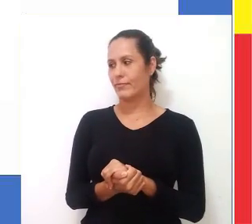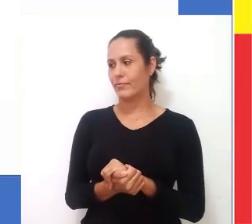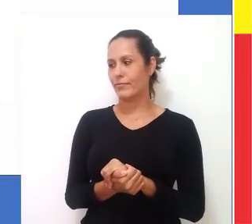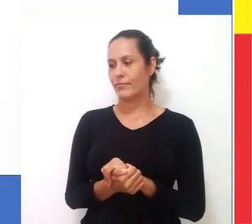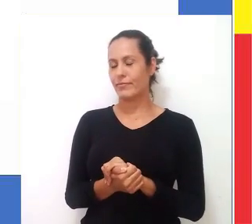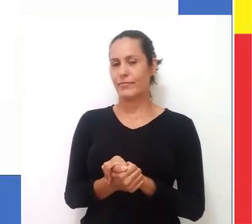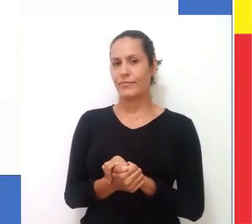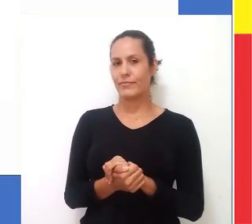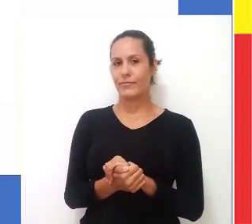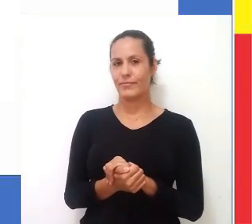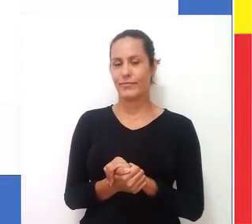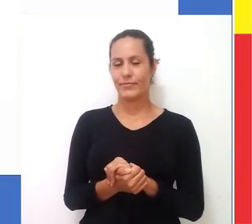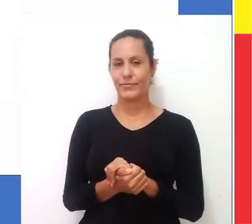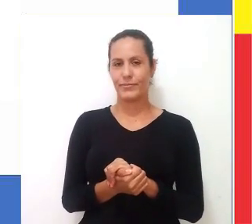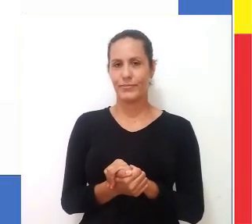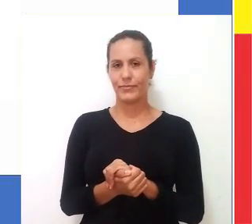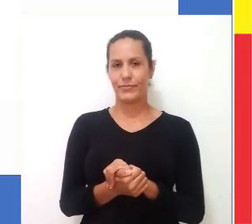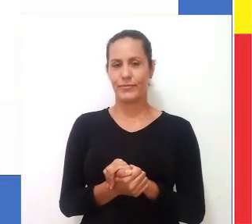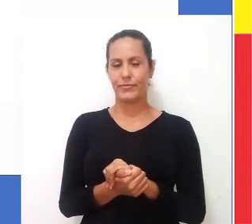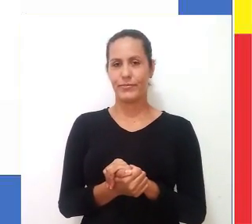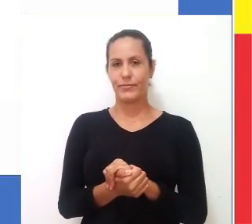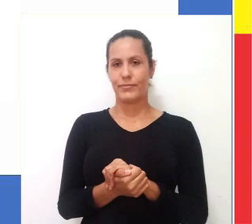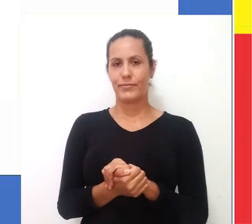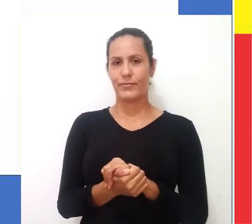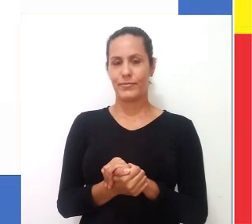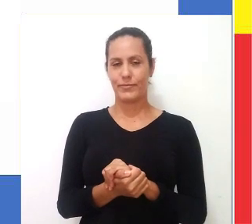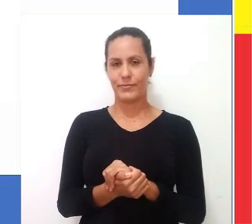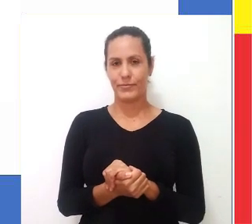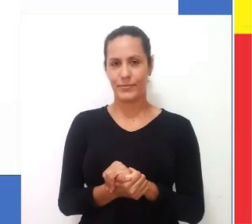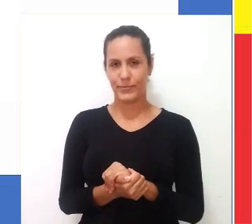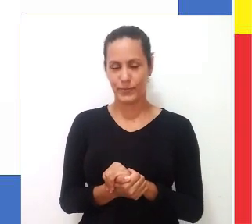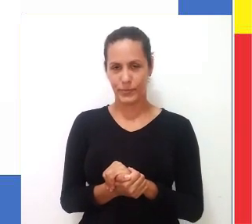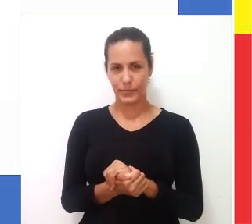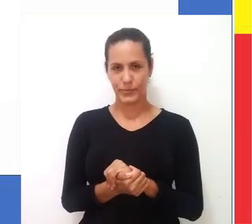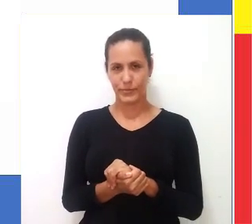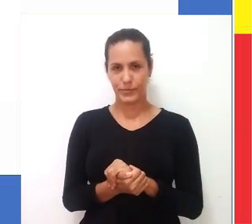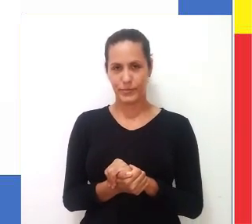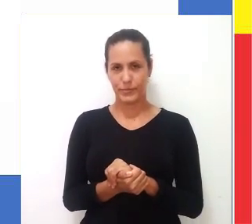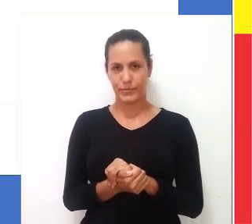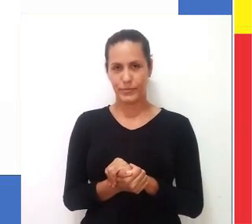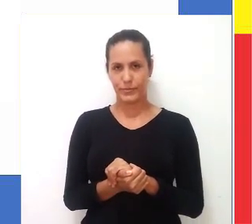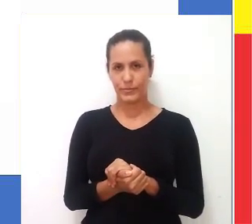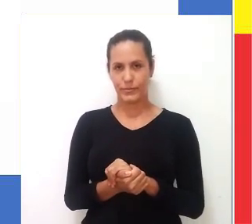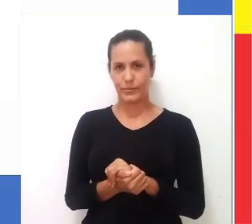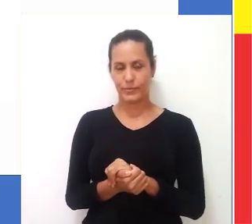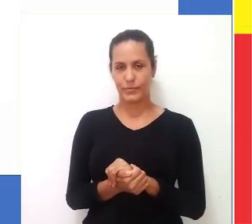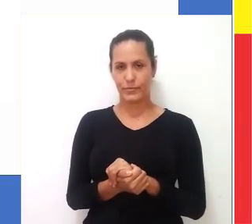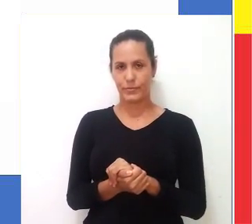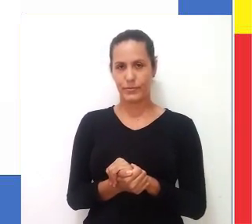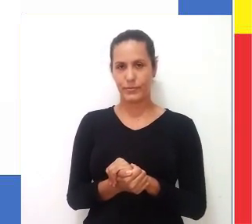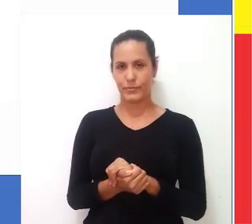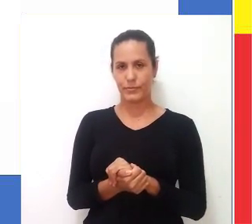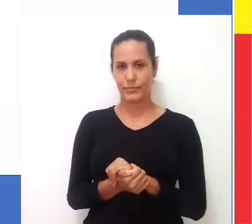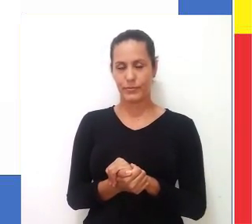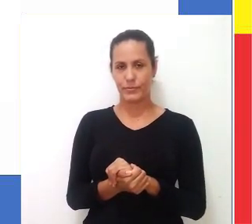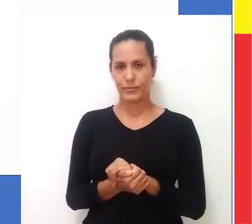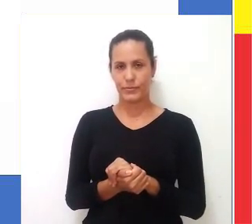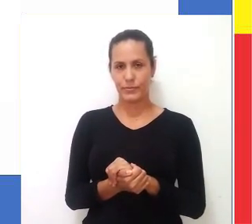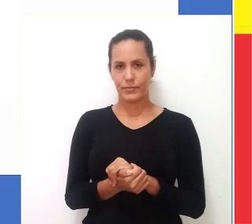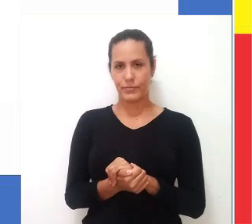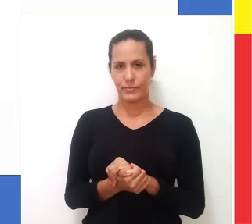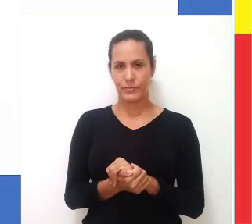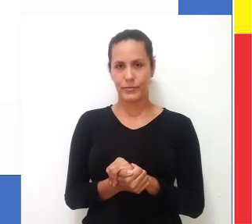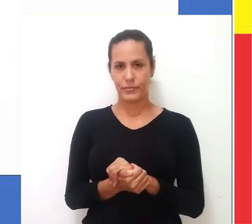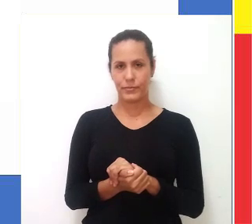Jimmy, know what I discovered you can make with this used adhesive tape holder? Forget it, Smooth.